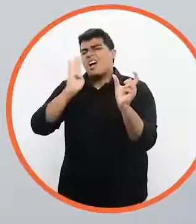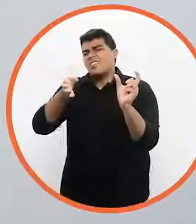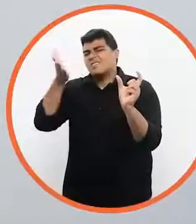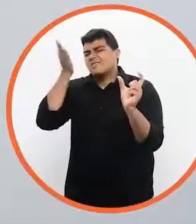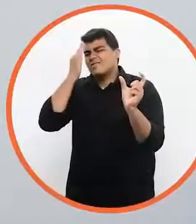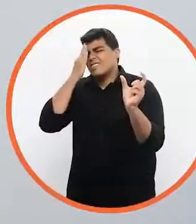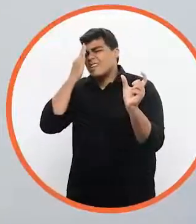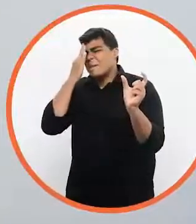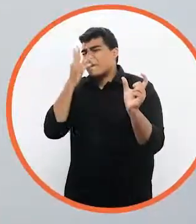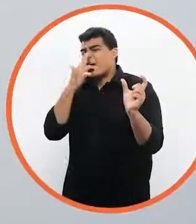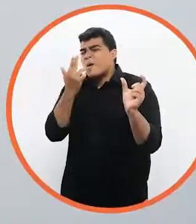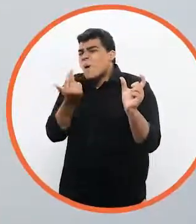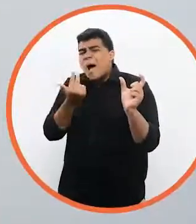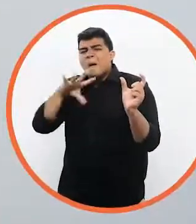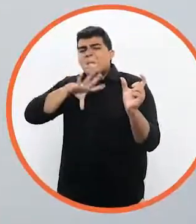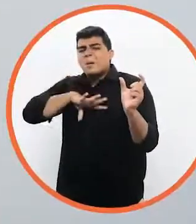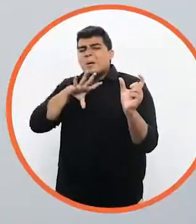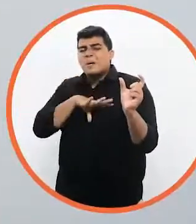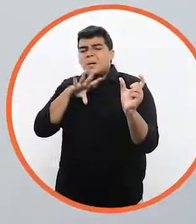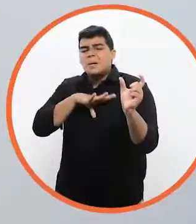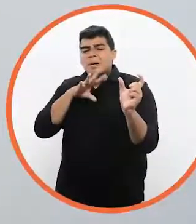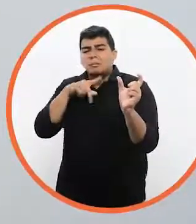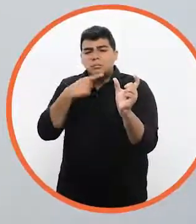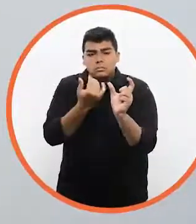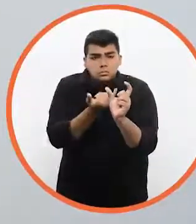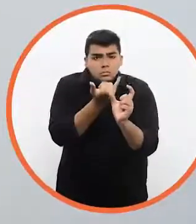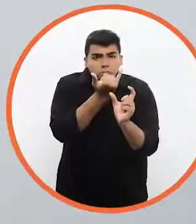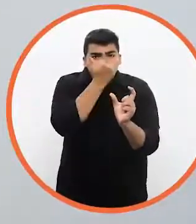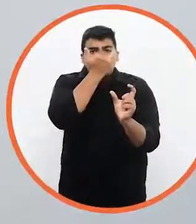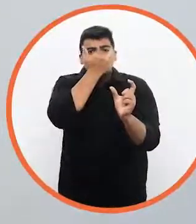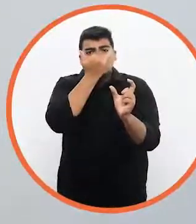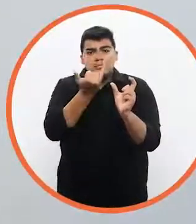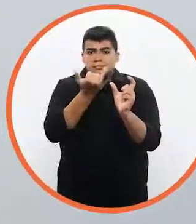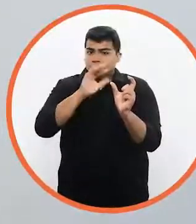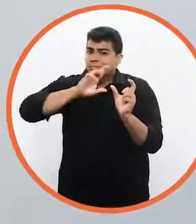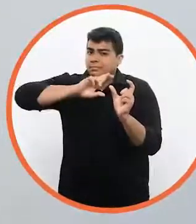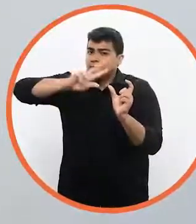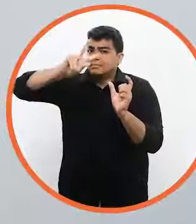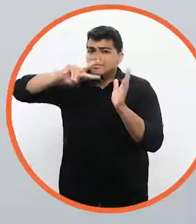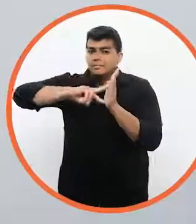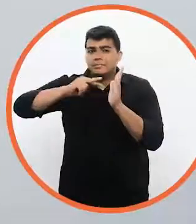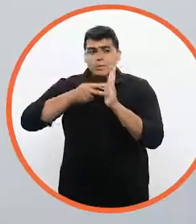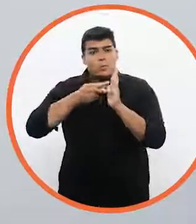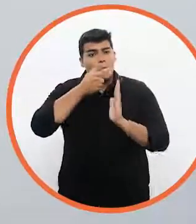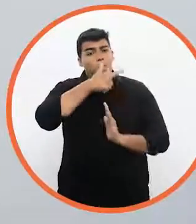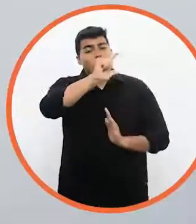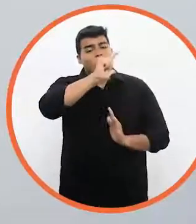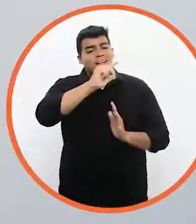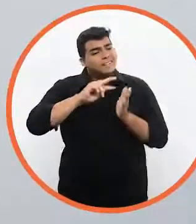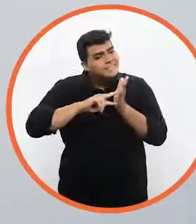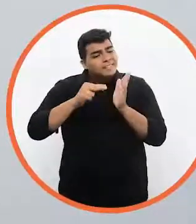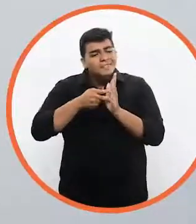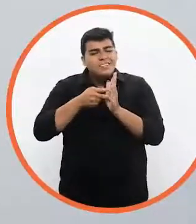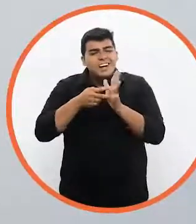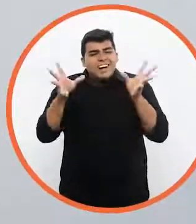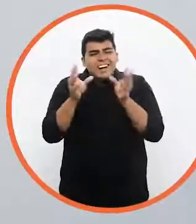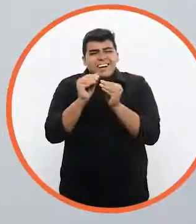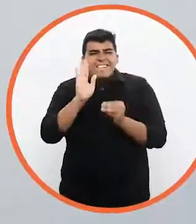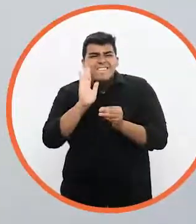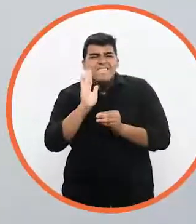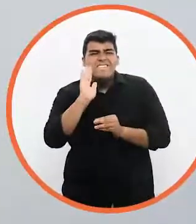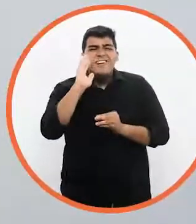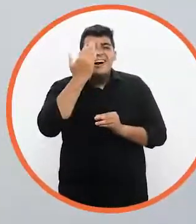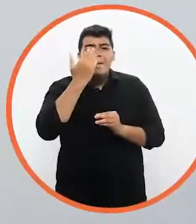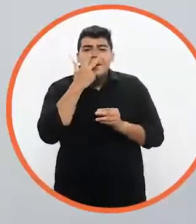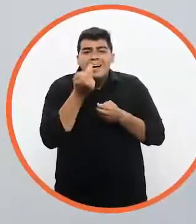um sentido totalmente diferente daquilo que a gente imagina ser, certo? Essas palavras a gente chama de falso cognato,